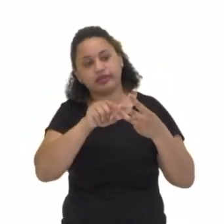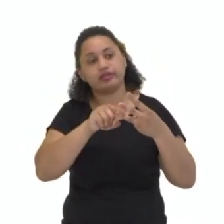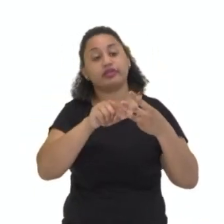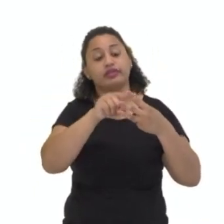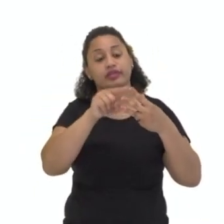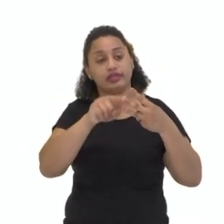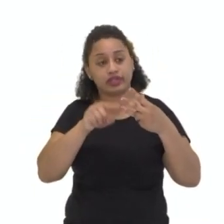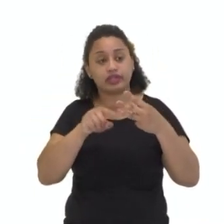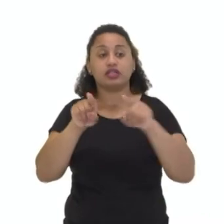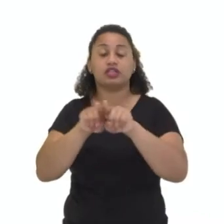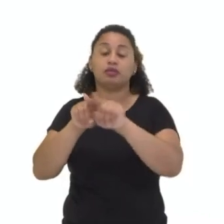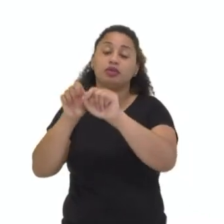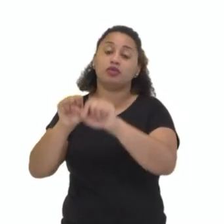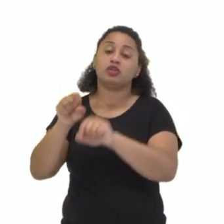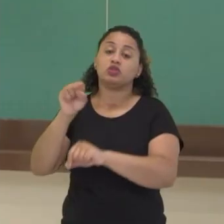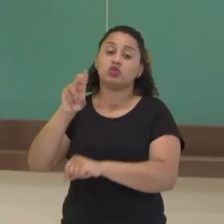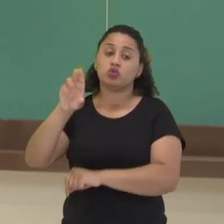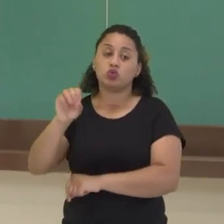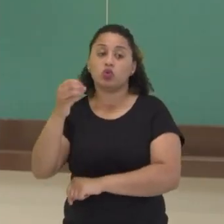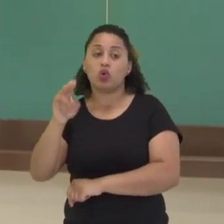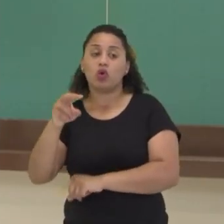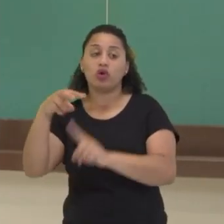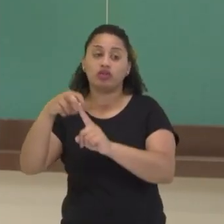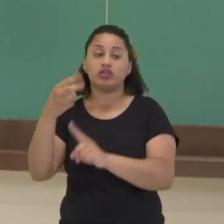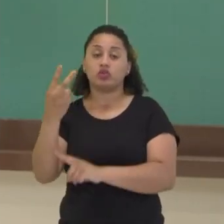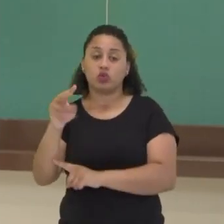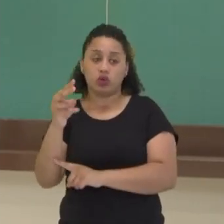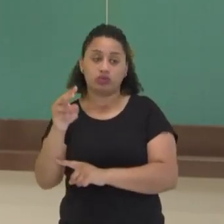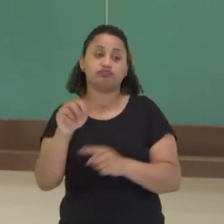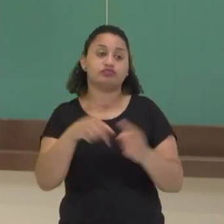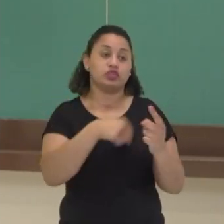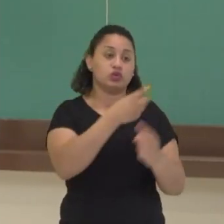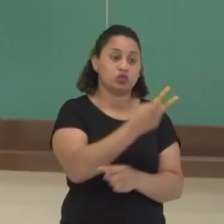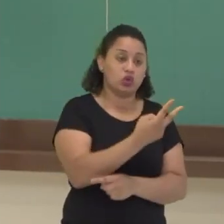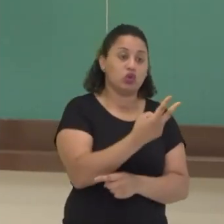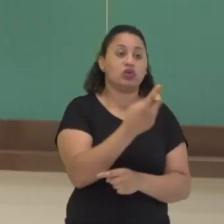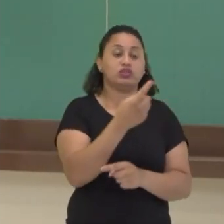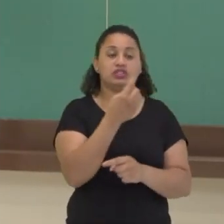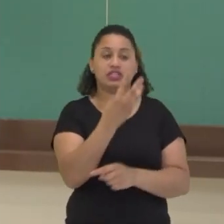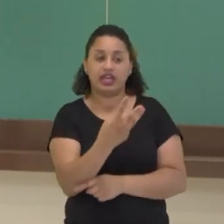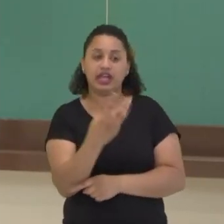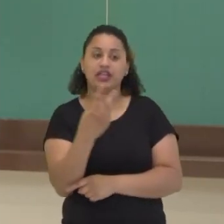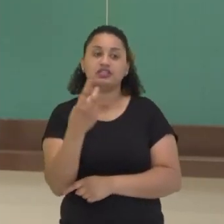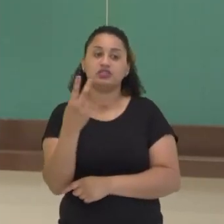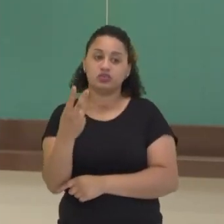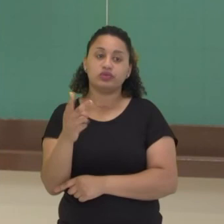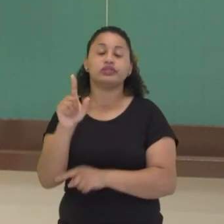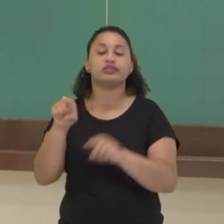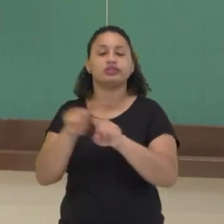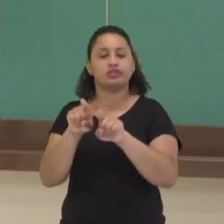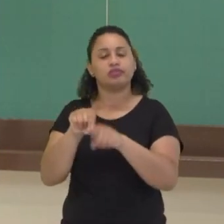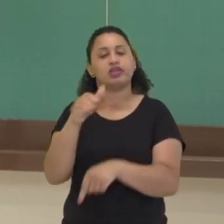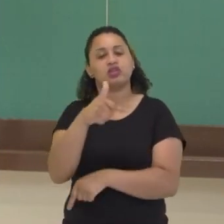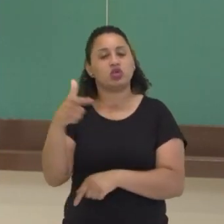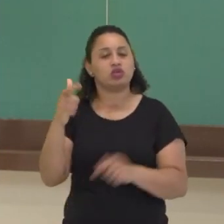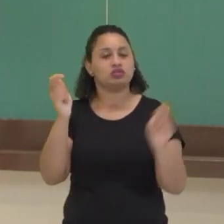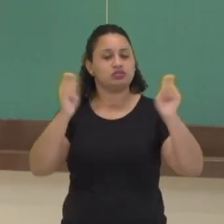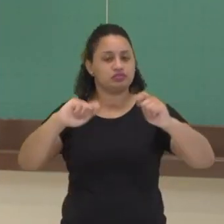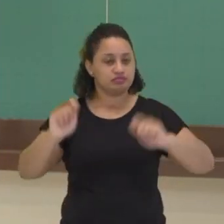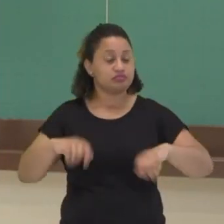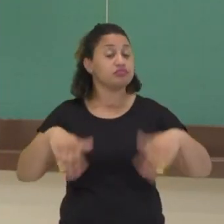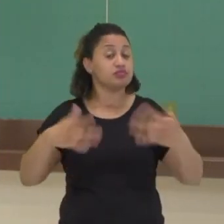certo? Então quantas possibilidades eu poderia compor nessas opções de prato? Da mesma forma, né? São